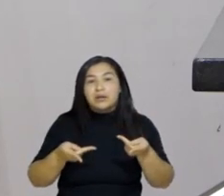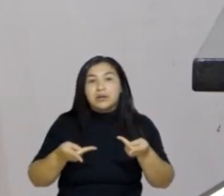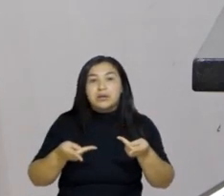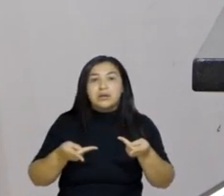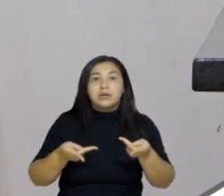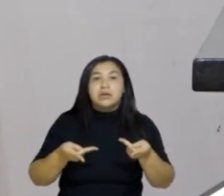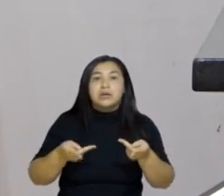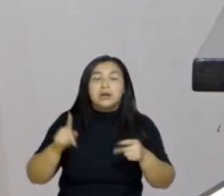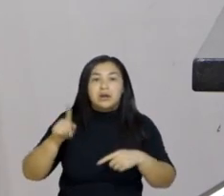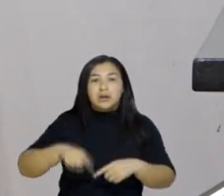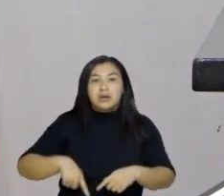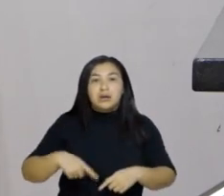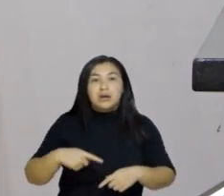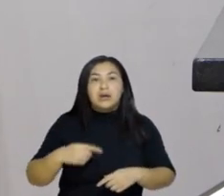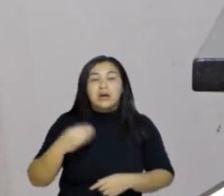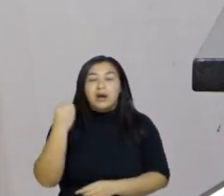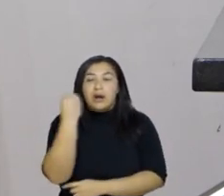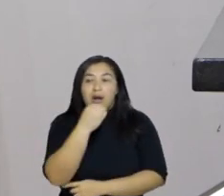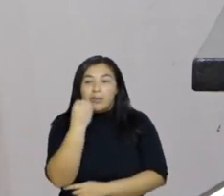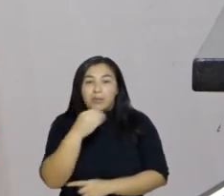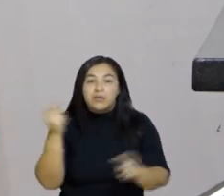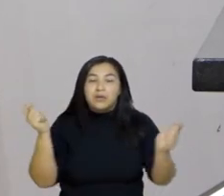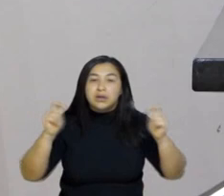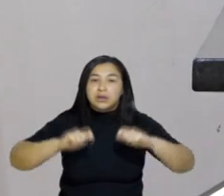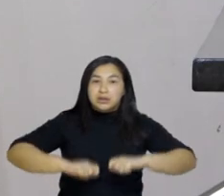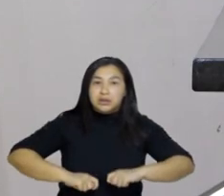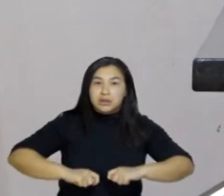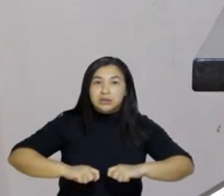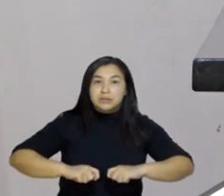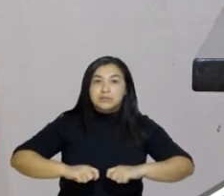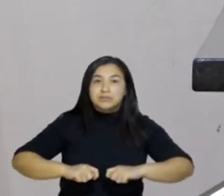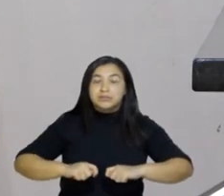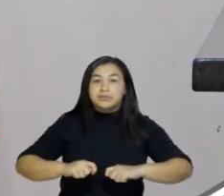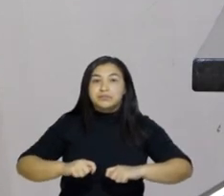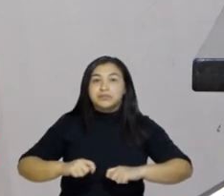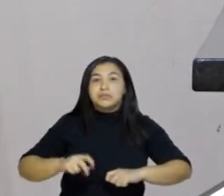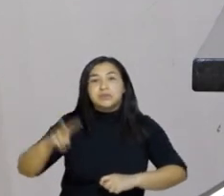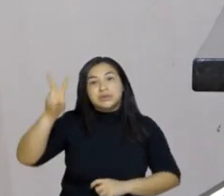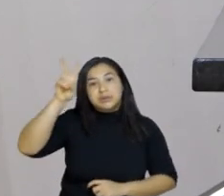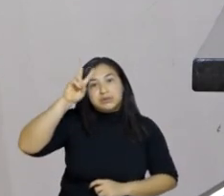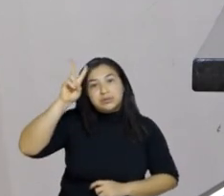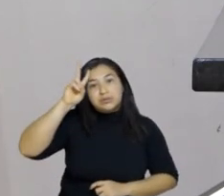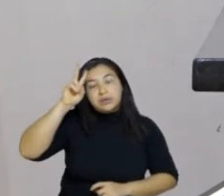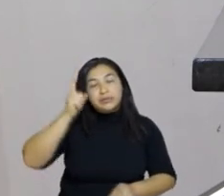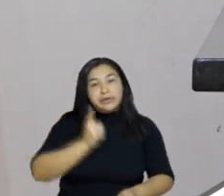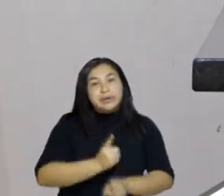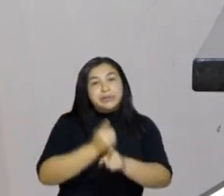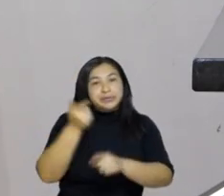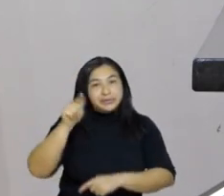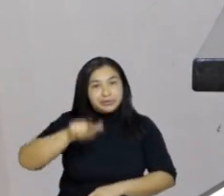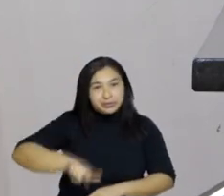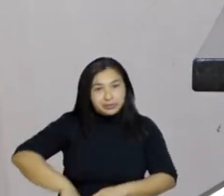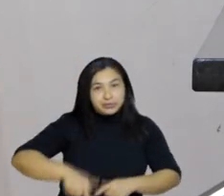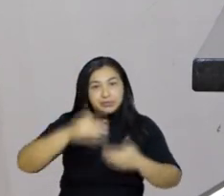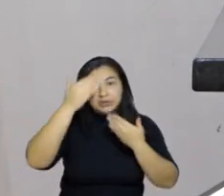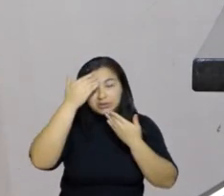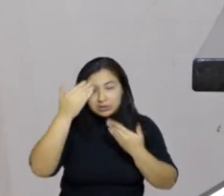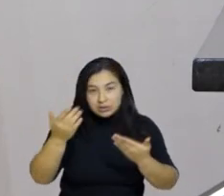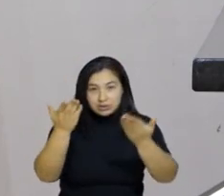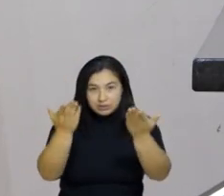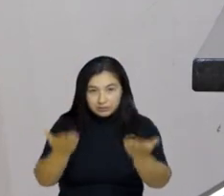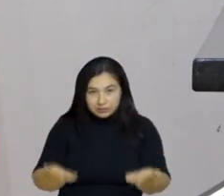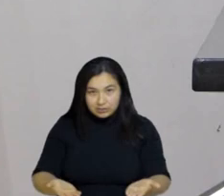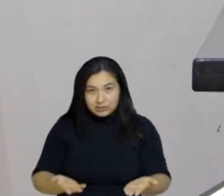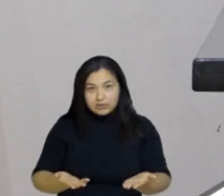será bem proveitoso e que a gente possa, na segunda-feira, nos encontrar novamente. Já agradecendo ao senhor pela